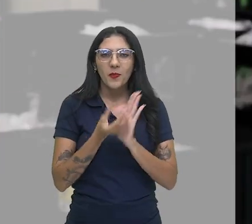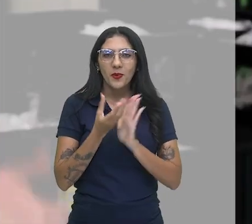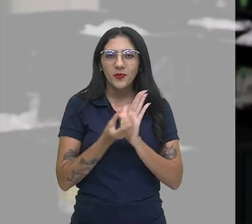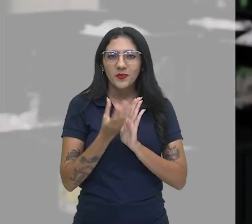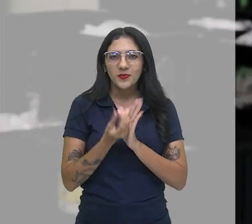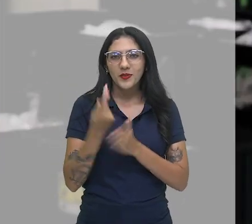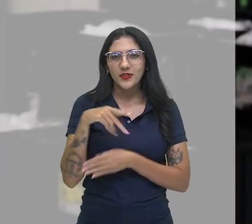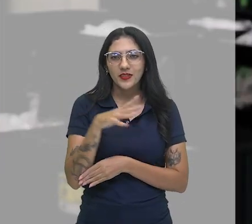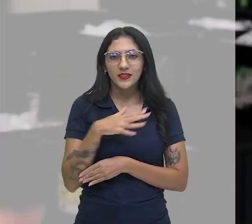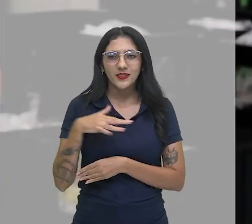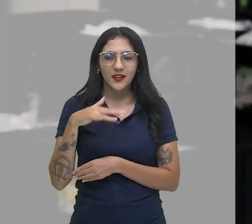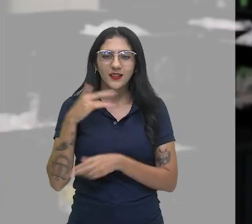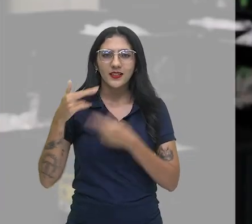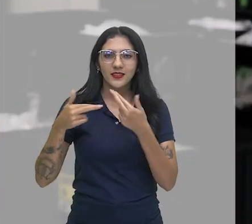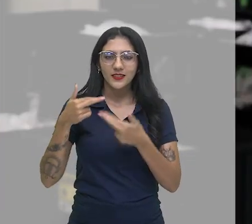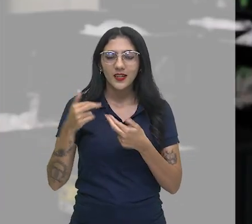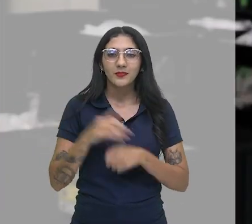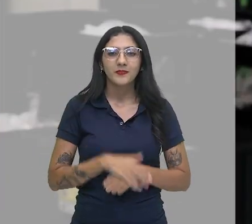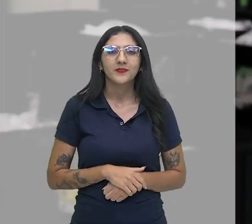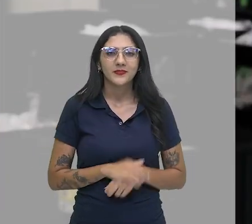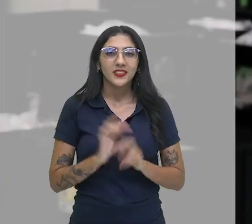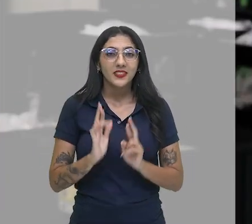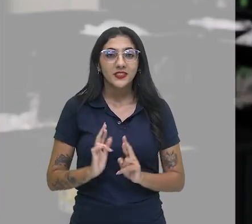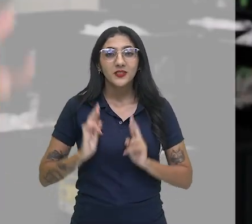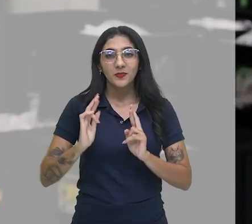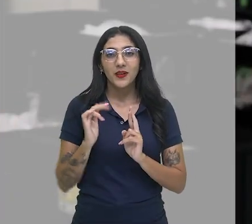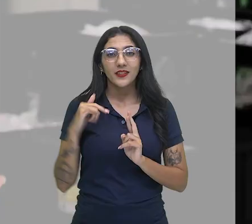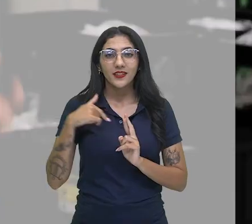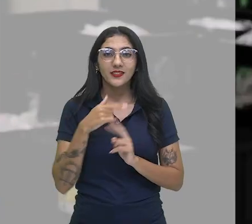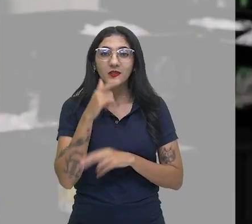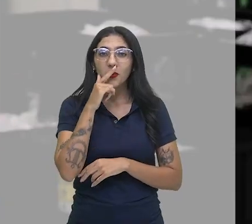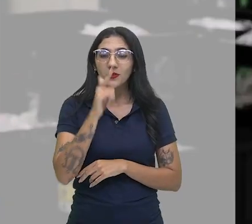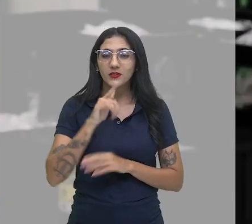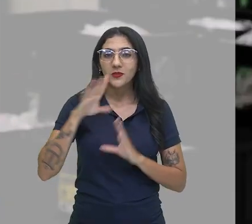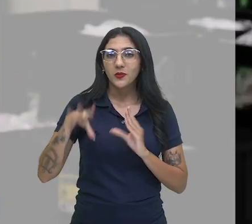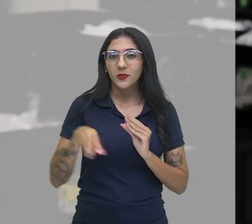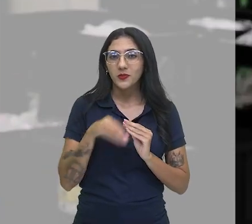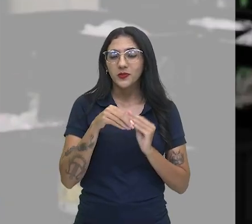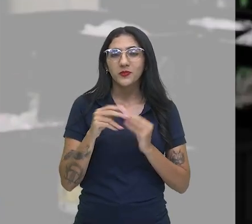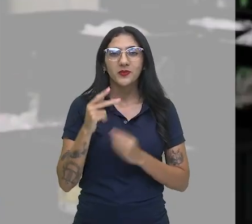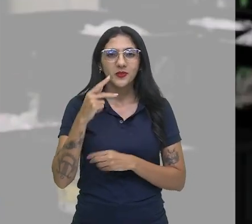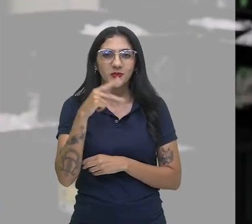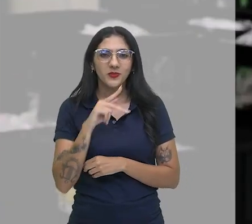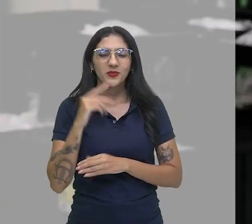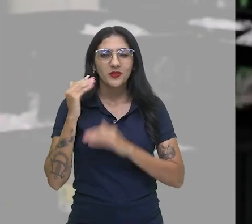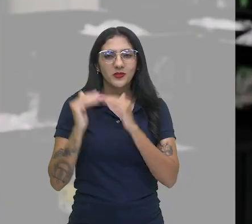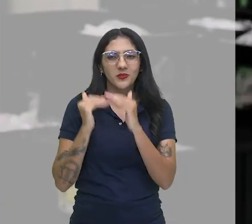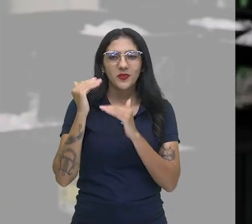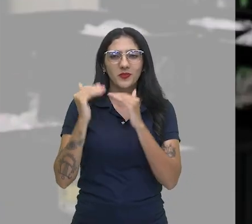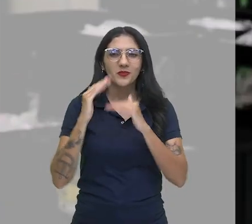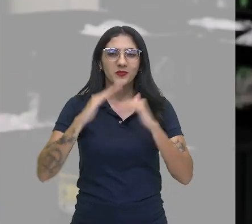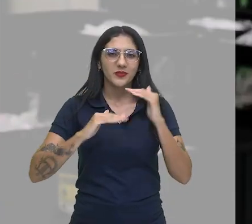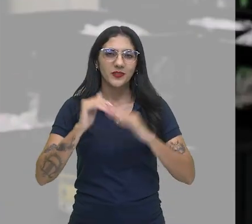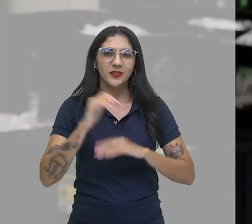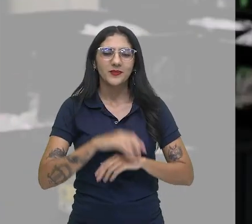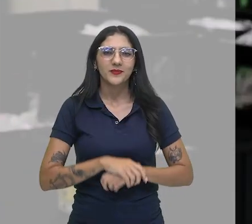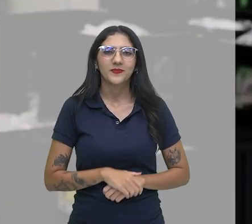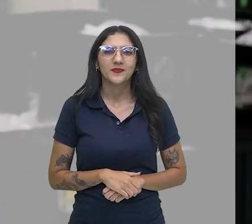na área da injeção plástica. Esperamos que a gente tenha conseguido contribuir para o seu processo de desenvolvimento profissional.